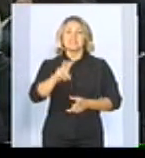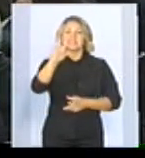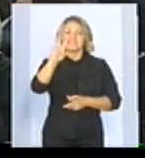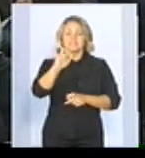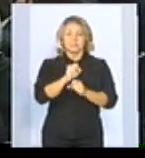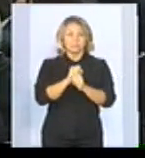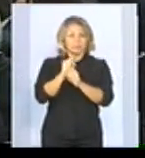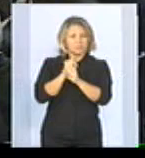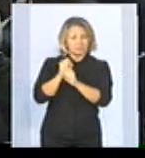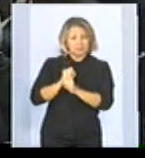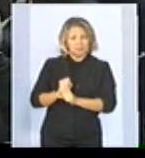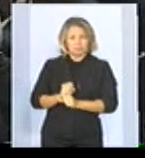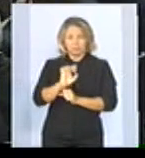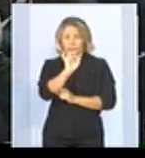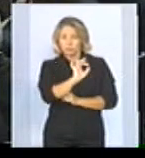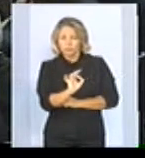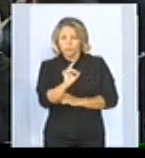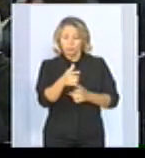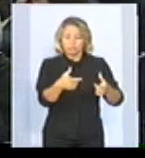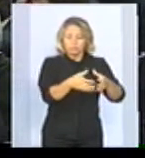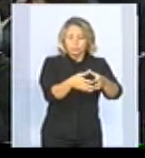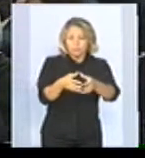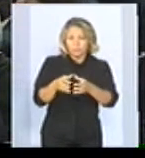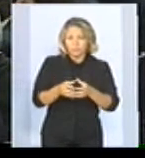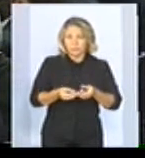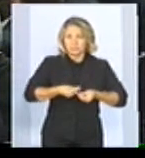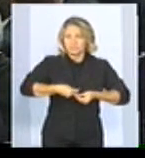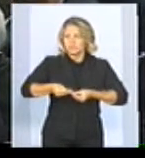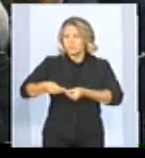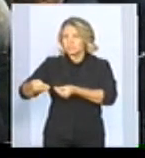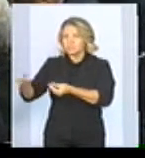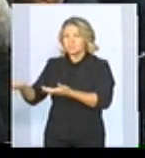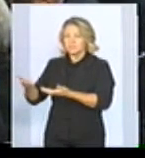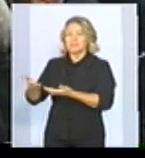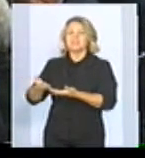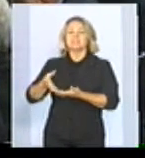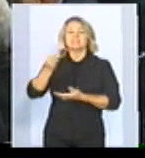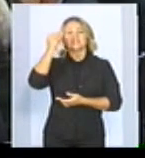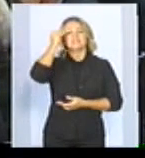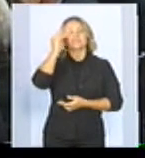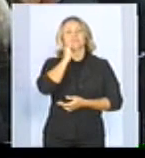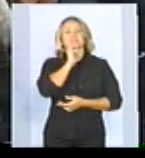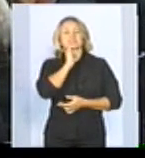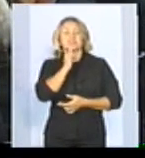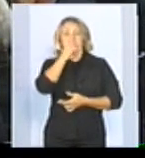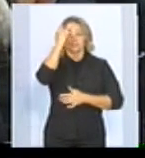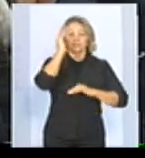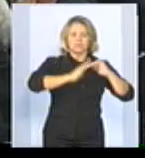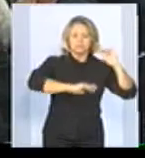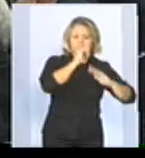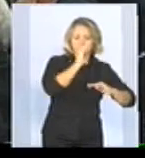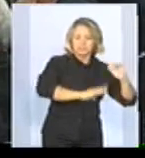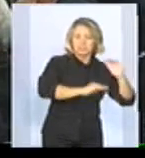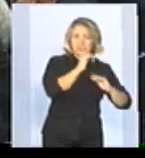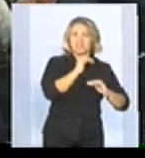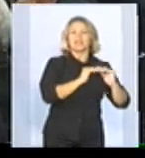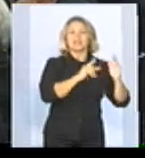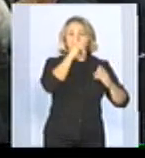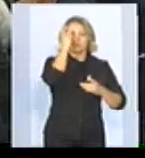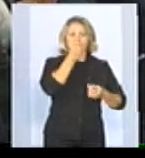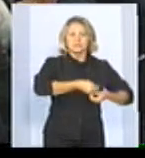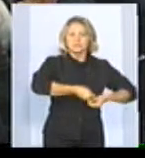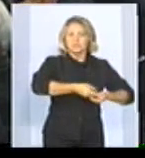anos apenas no setor de Distribuição e aí entendido e os operadores os seus fornecedores diretos